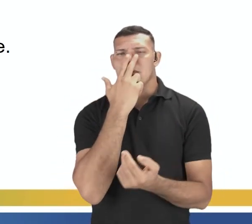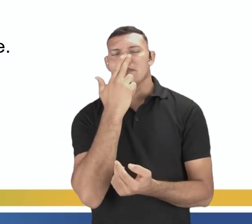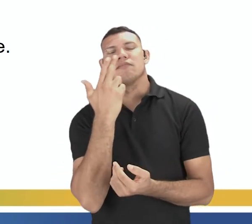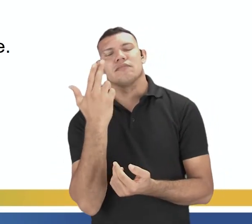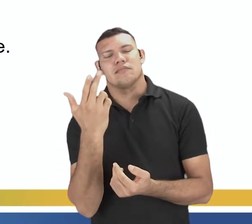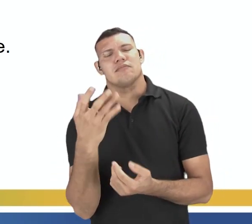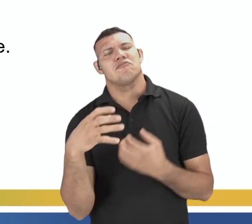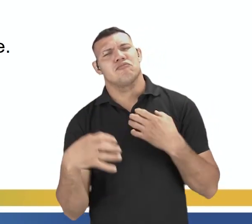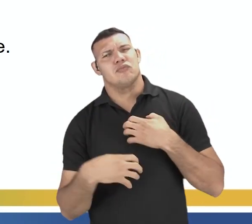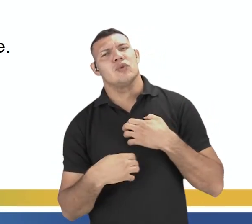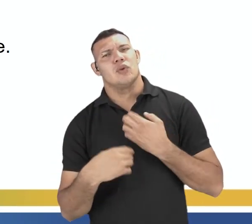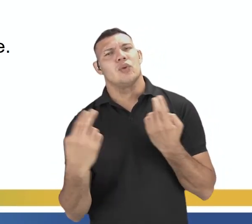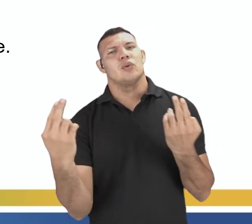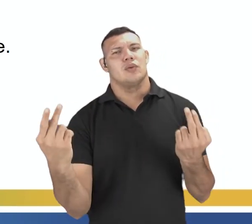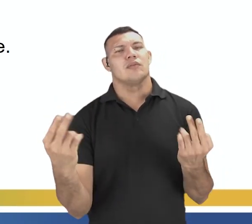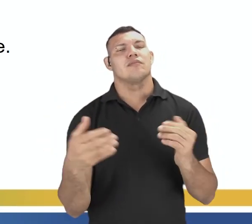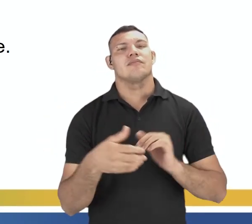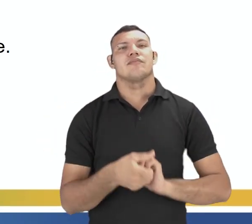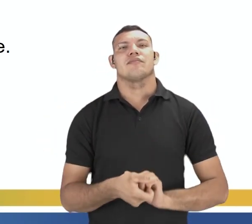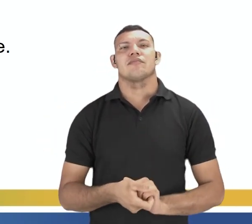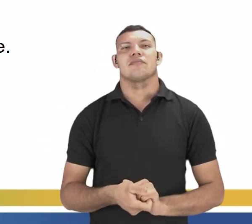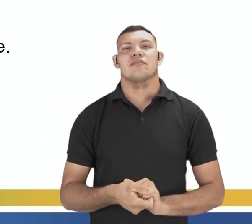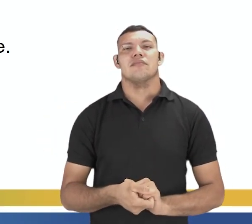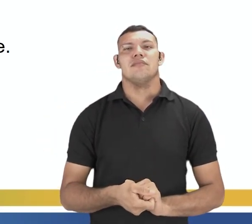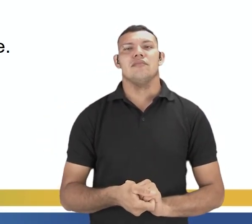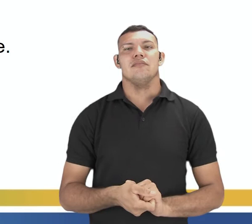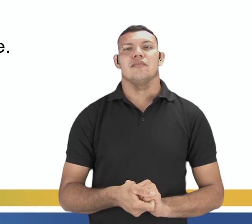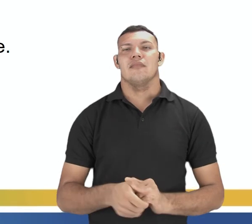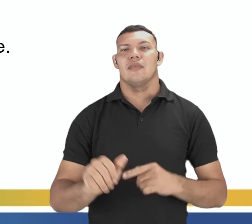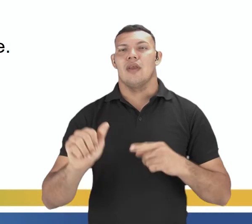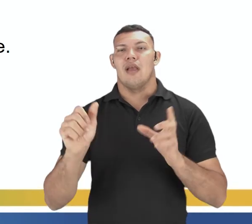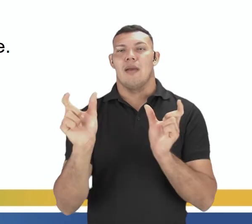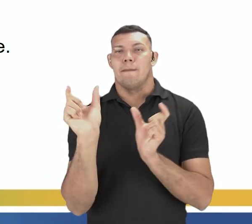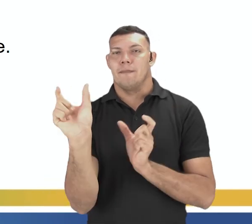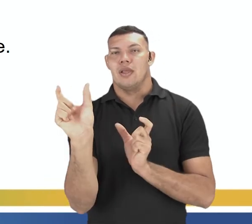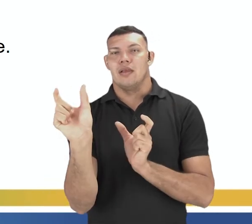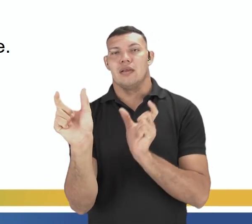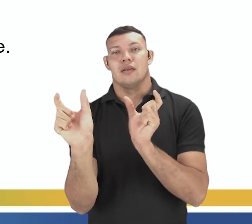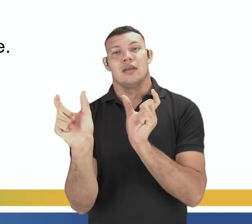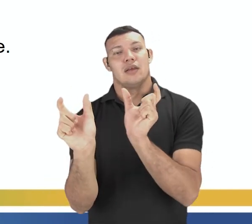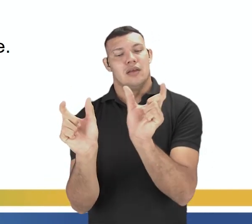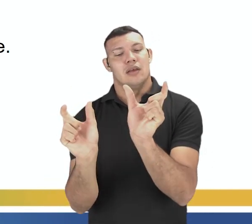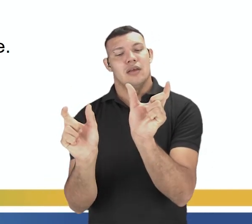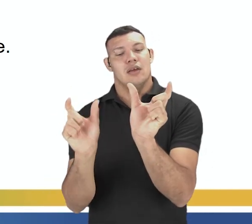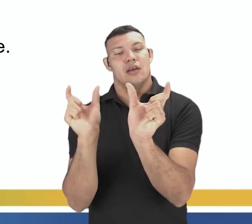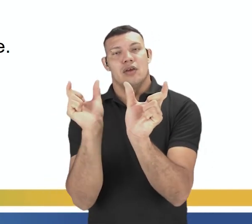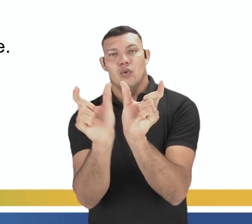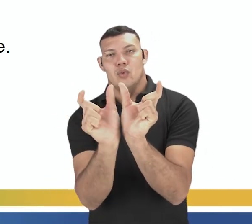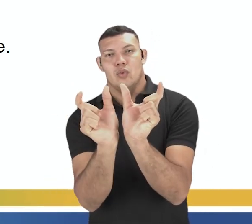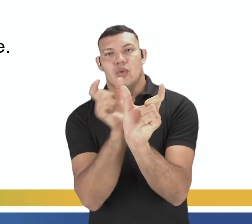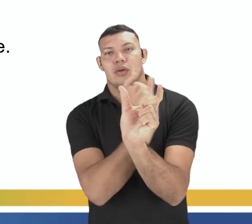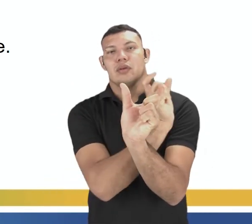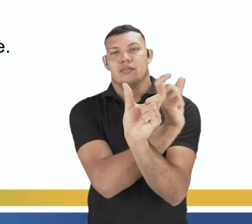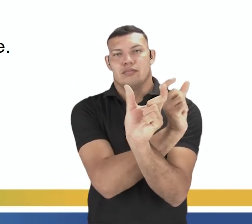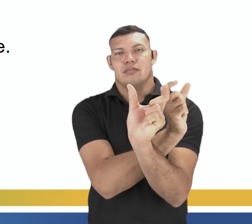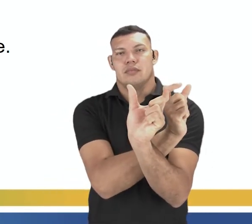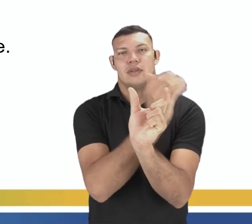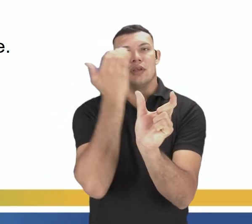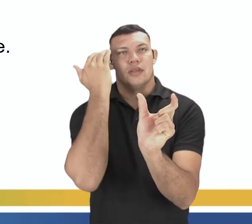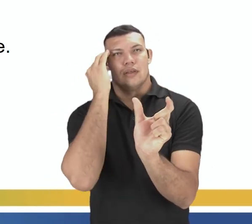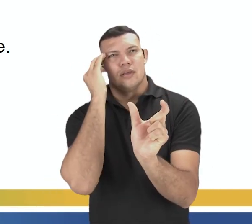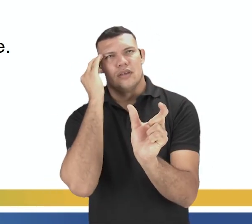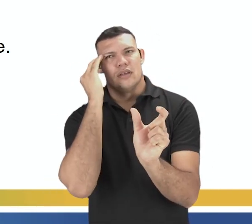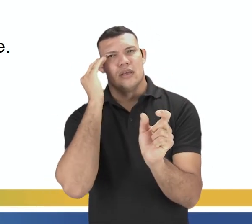jeito, usando-se um prefixo, o radical, e um sufixo, ok? Nas